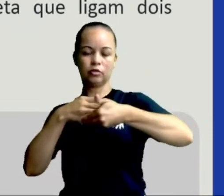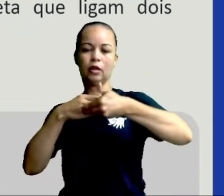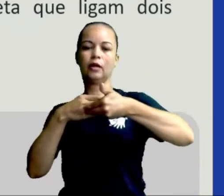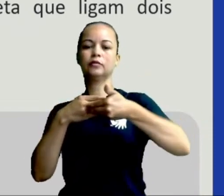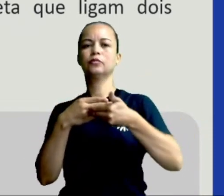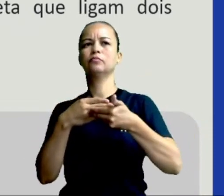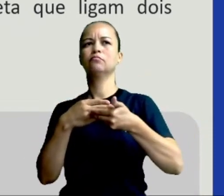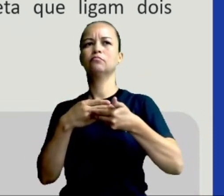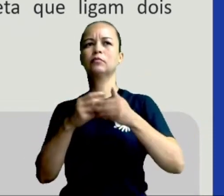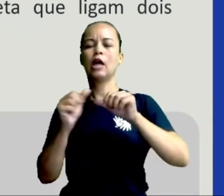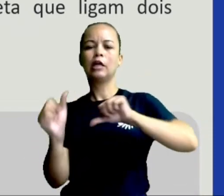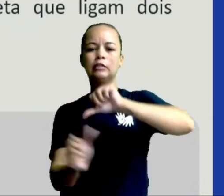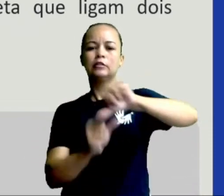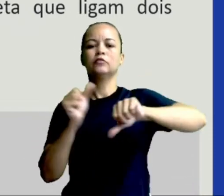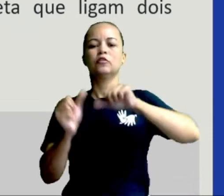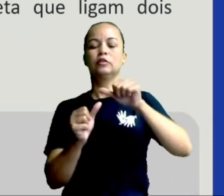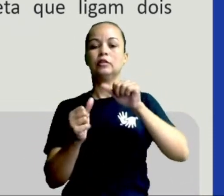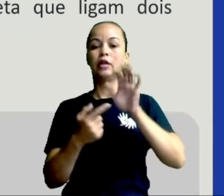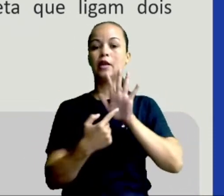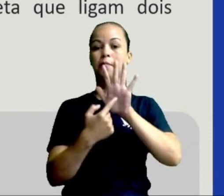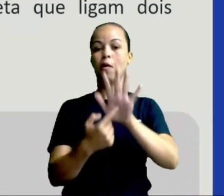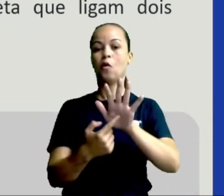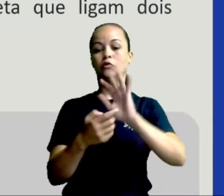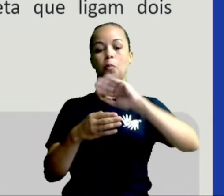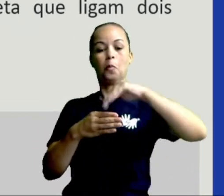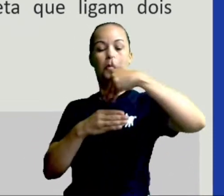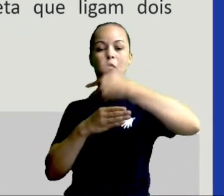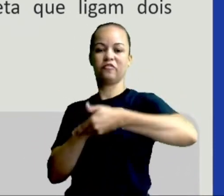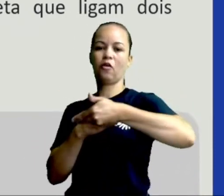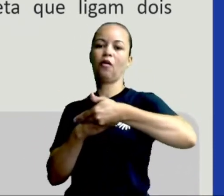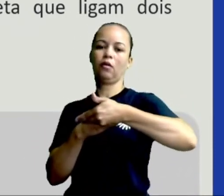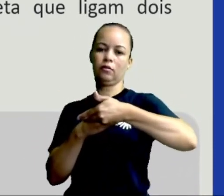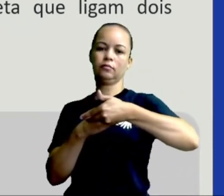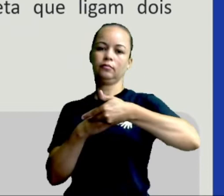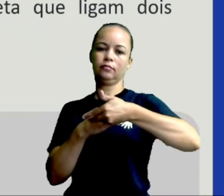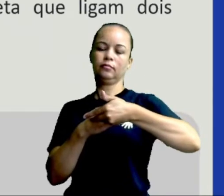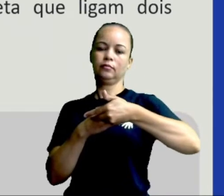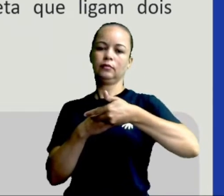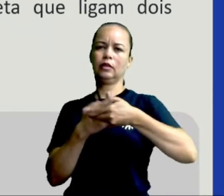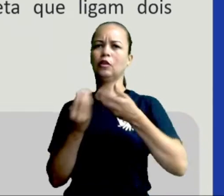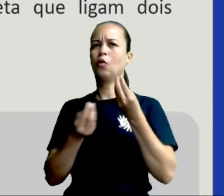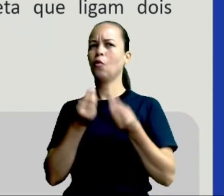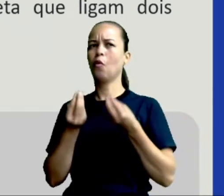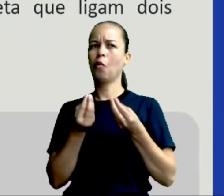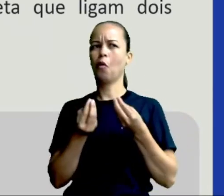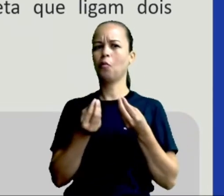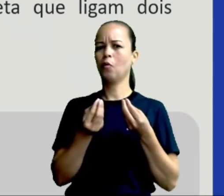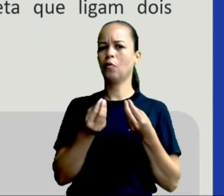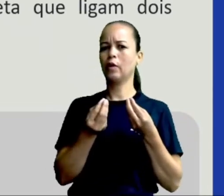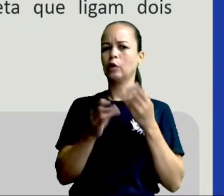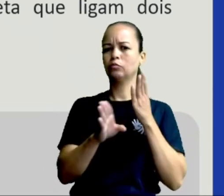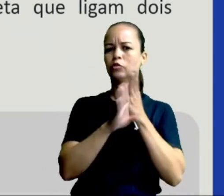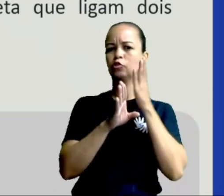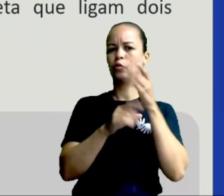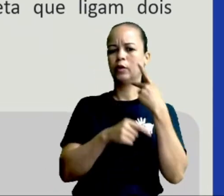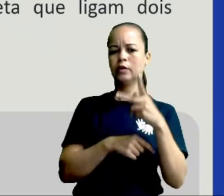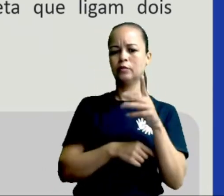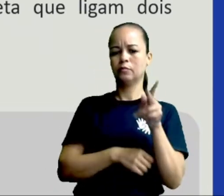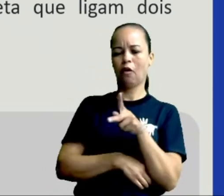é transformado, ele aparece no exterior do polígono, tá? E aí como é que eu faço? Ah, professor, como é que eu vou descobrir isso? Vou fazer